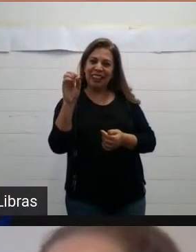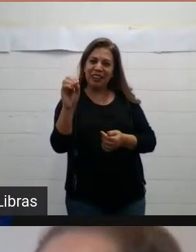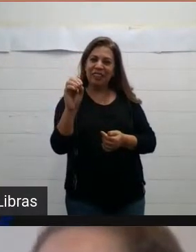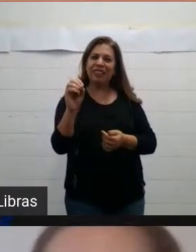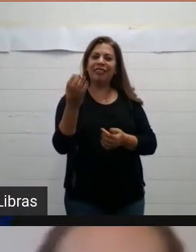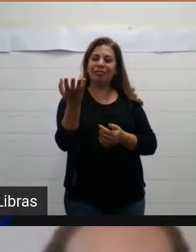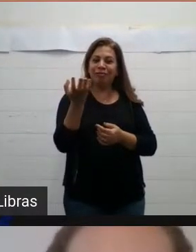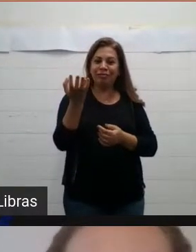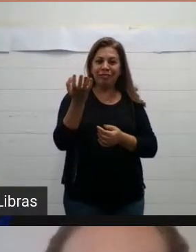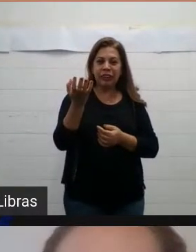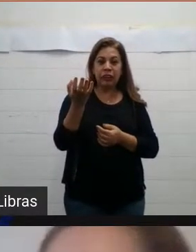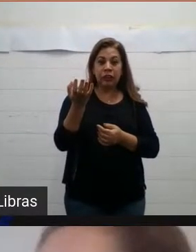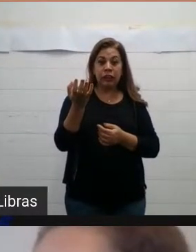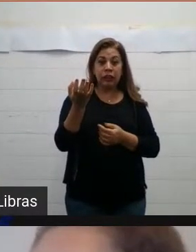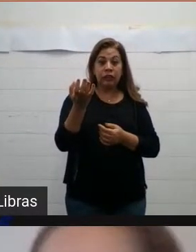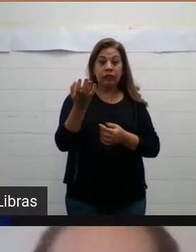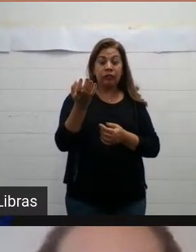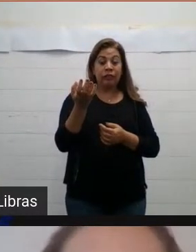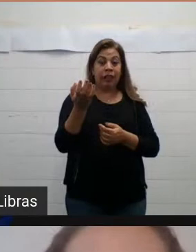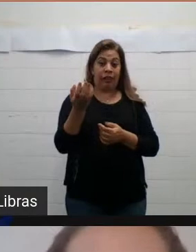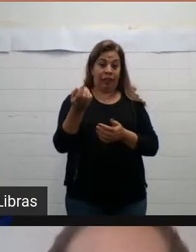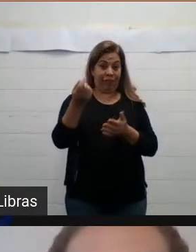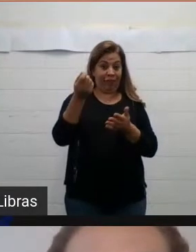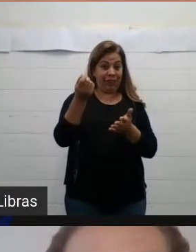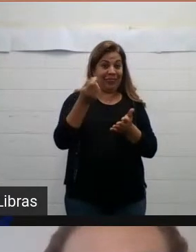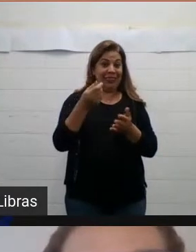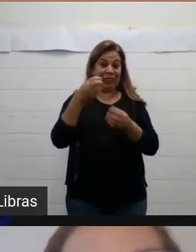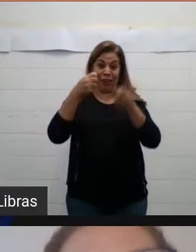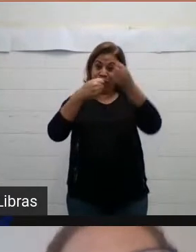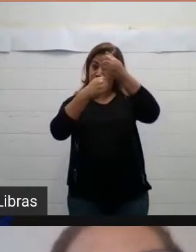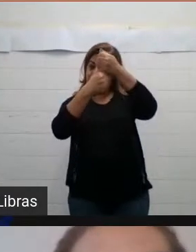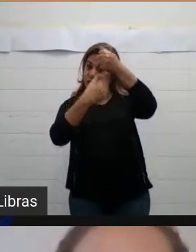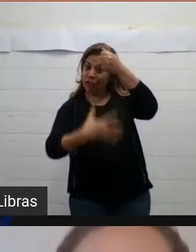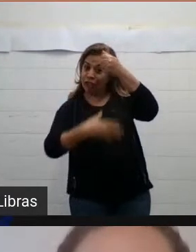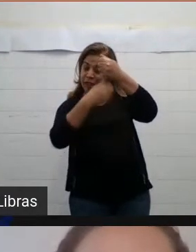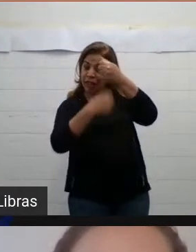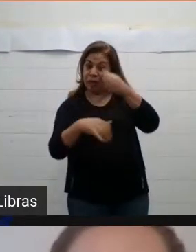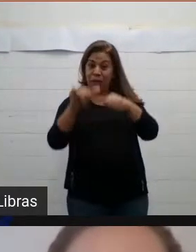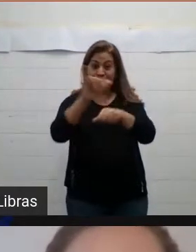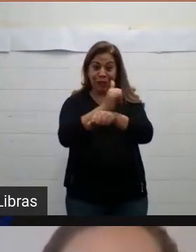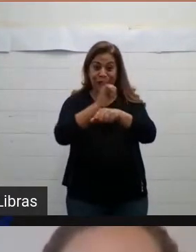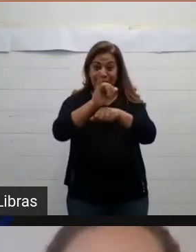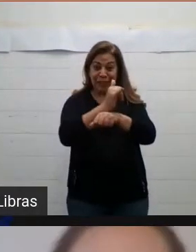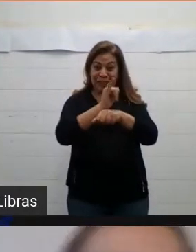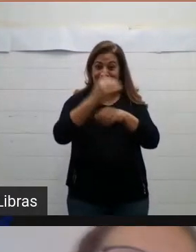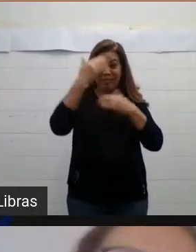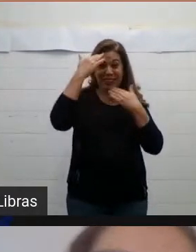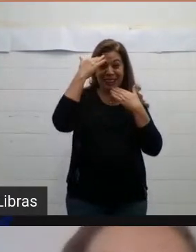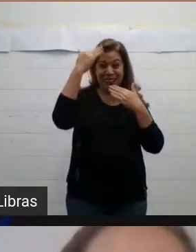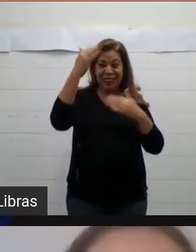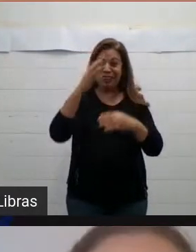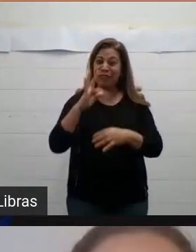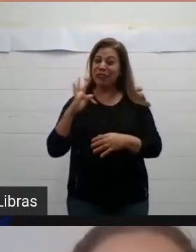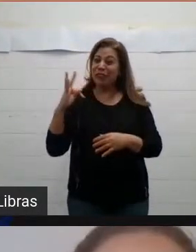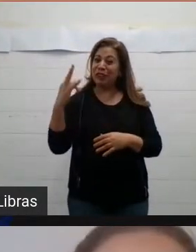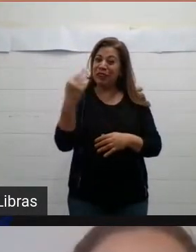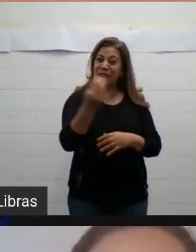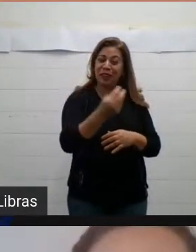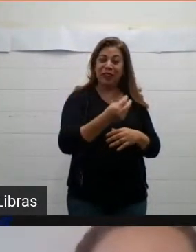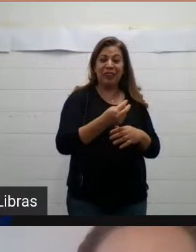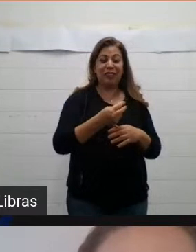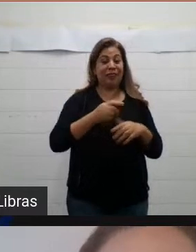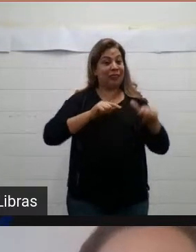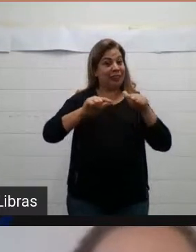Eu queria fazer aqui uns registros, né, que o chat lá no YouTube, as pessoas parabenizando o trabalho de vocês. O Jorge